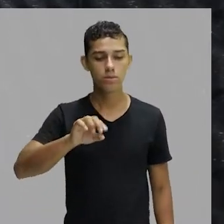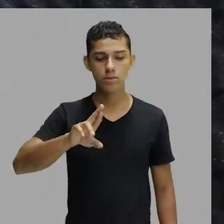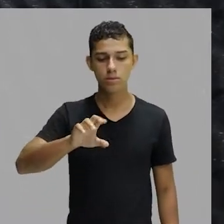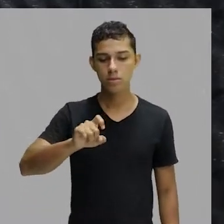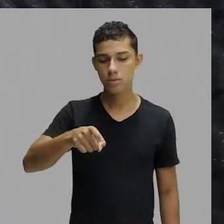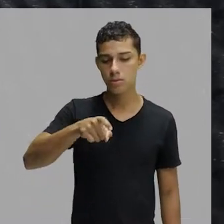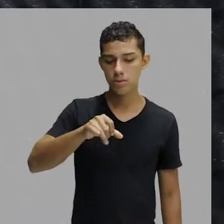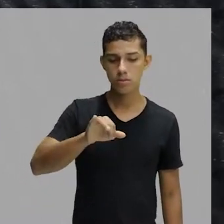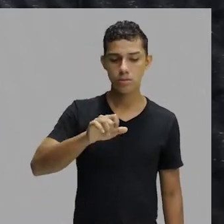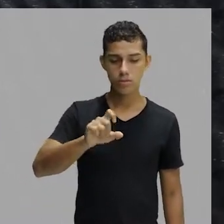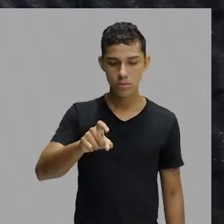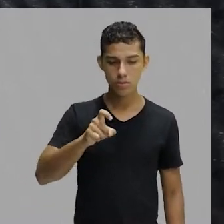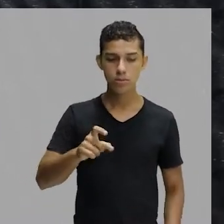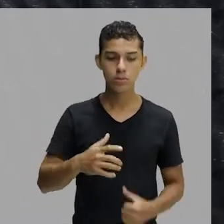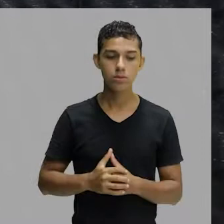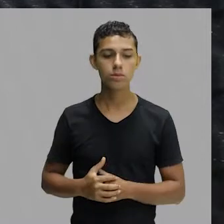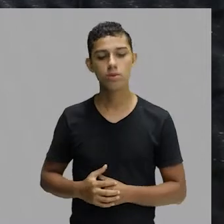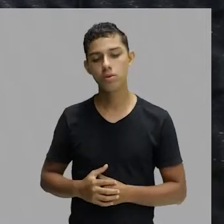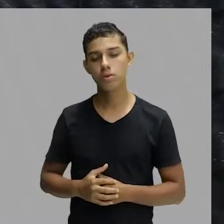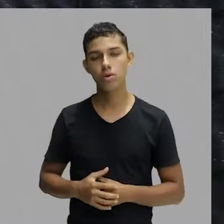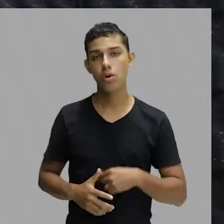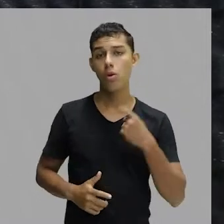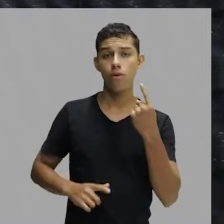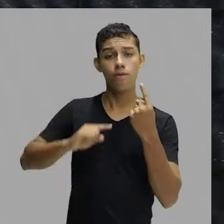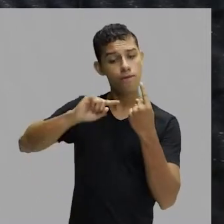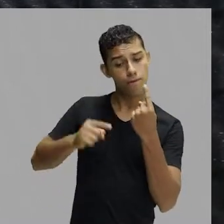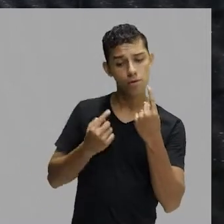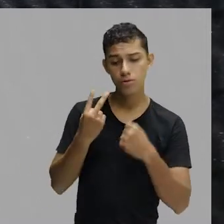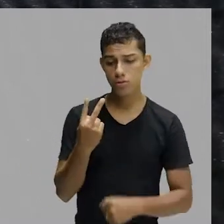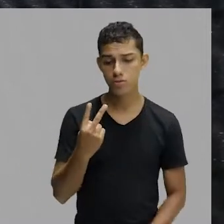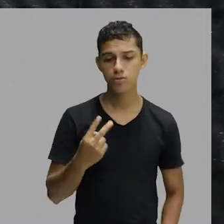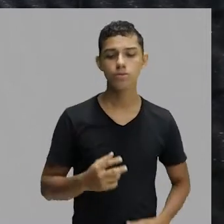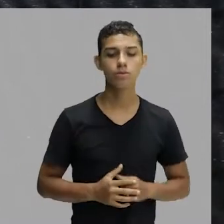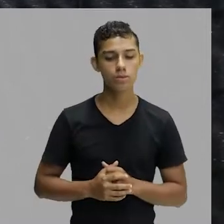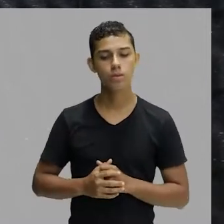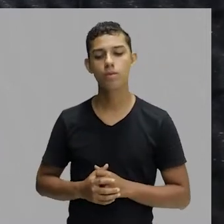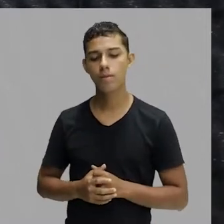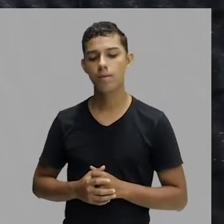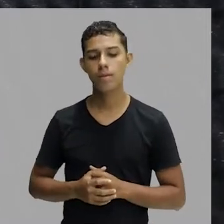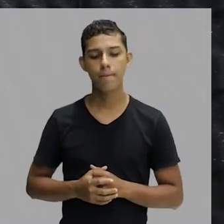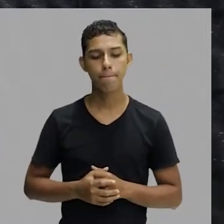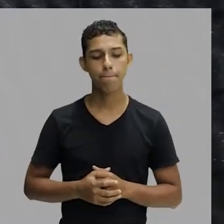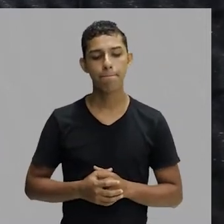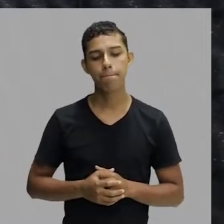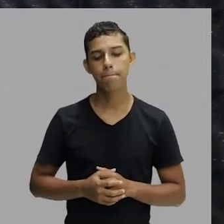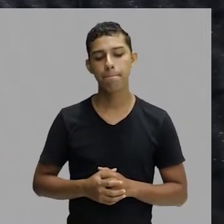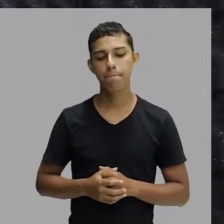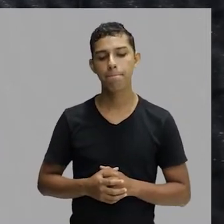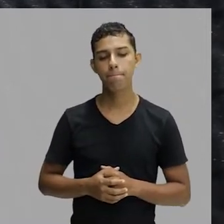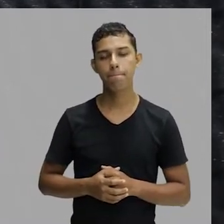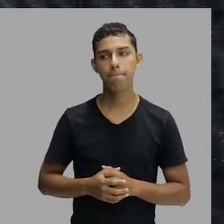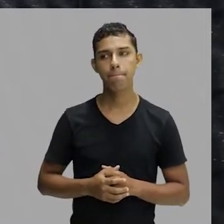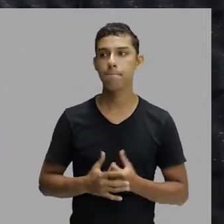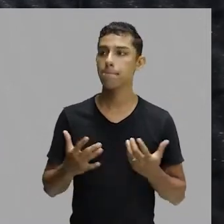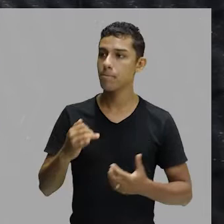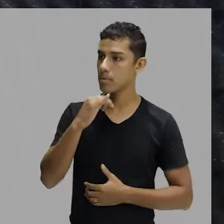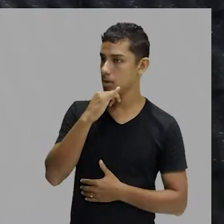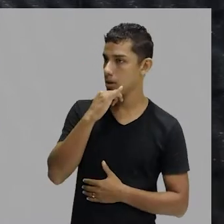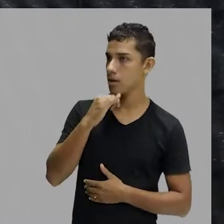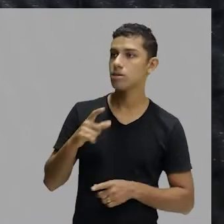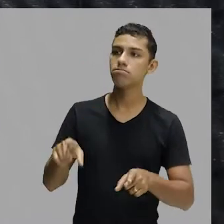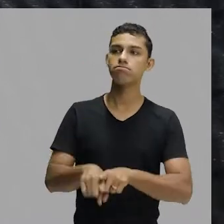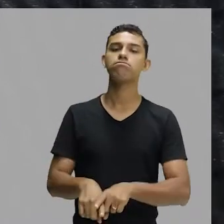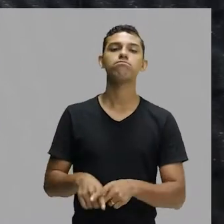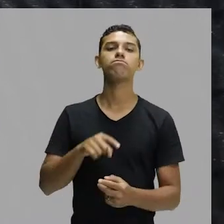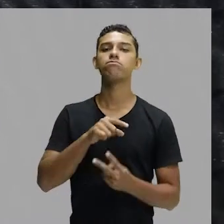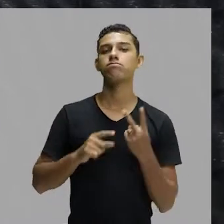hidroxibenzeno. 1,2 de hidroxibenzeno. Agora, olha só. Outro exemplo, também com dois